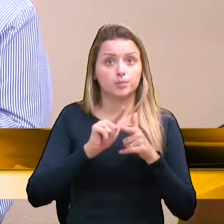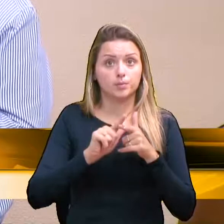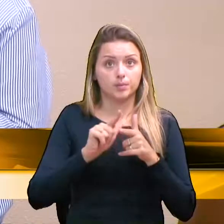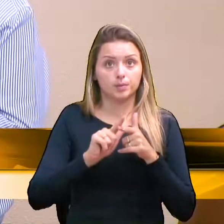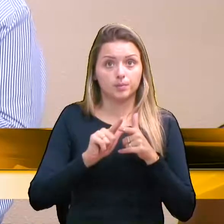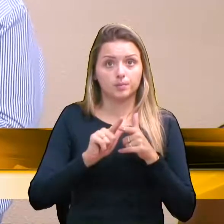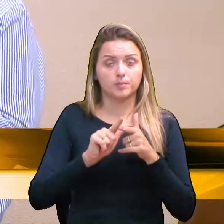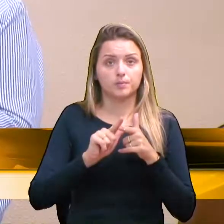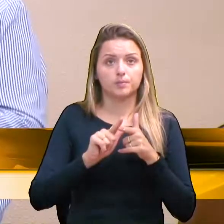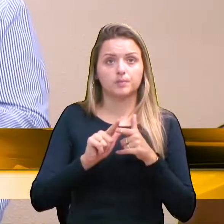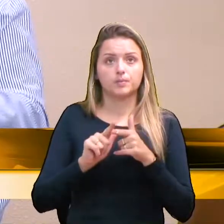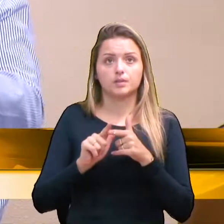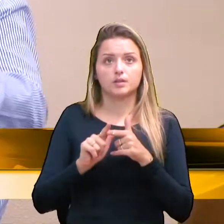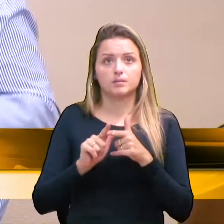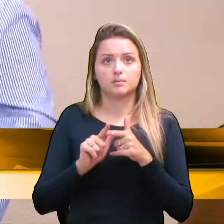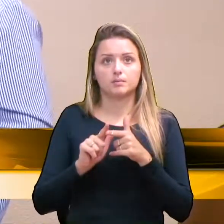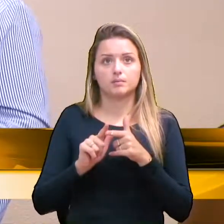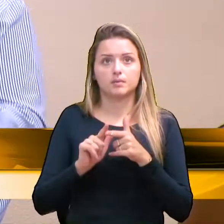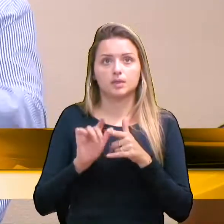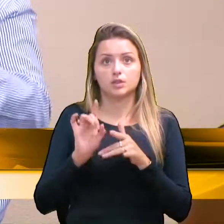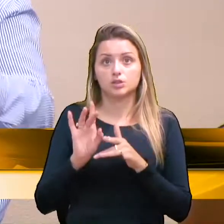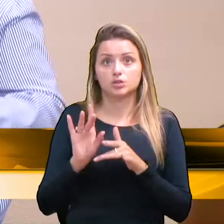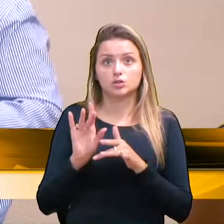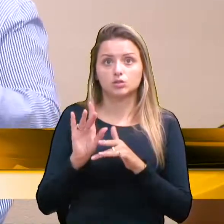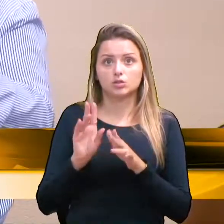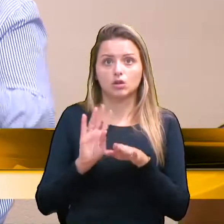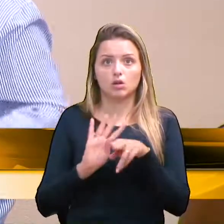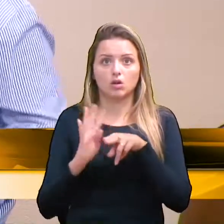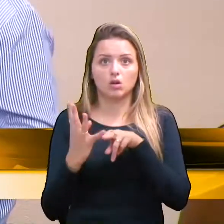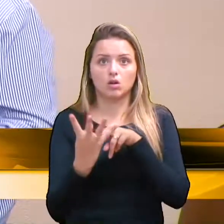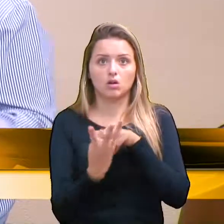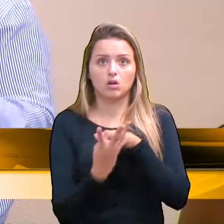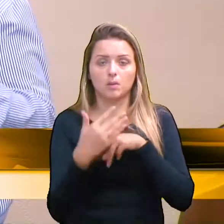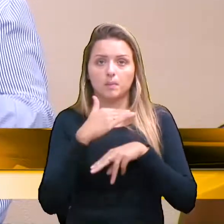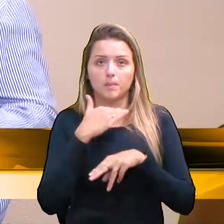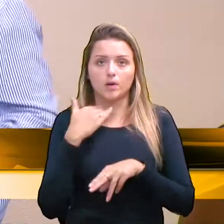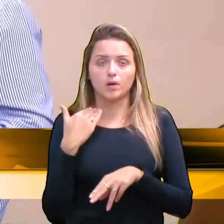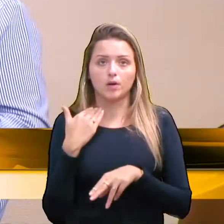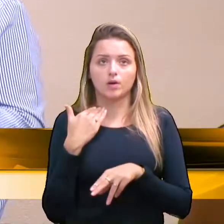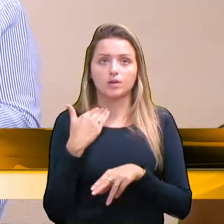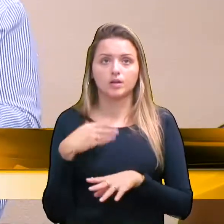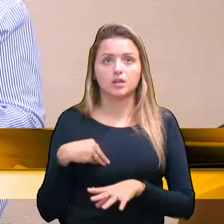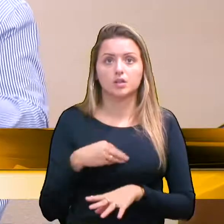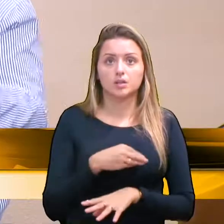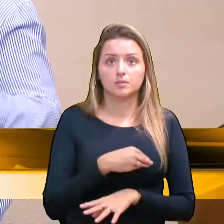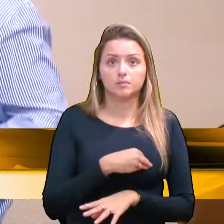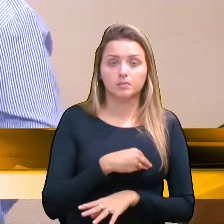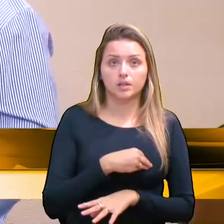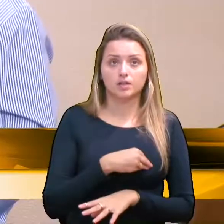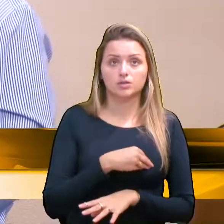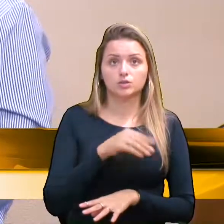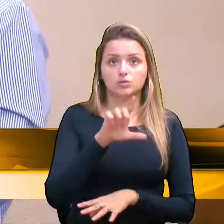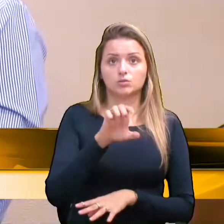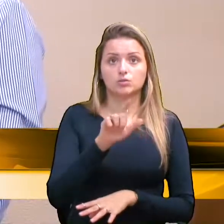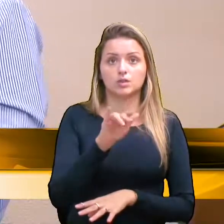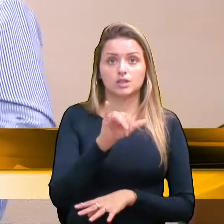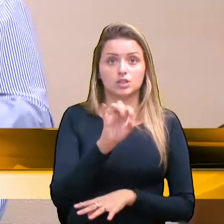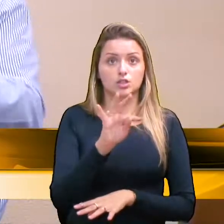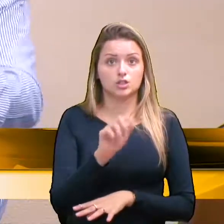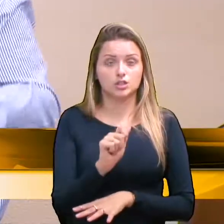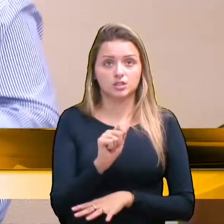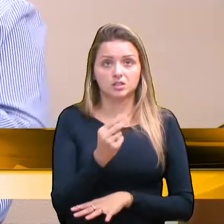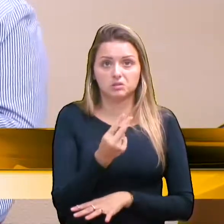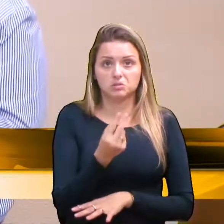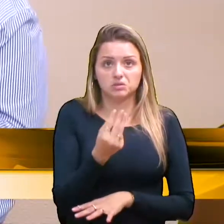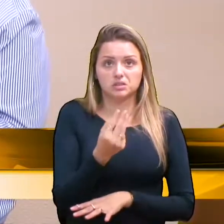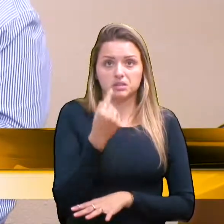horas, no máximo 3 horas, porque qualquer um acidente ou uma morte brutal que tem acontecido na cidade está